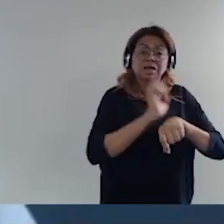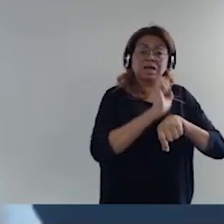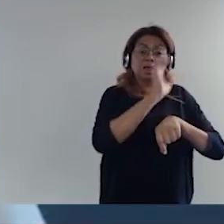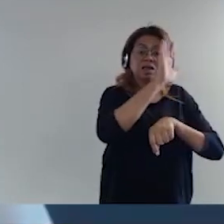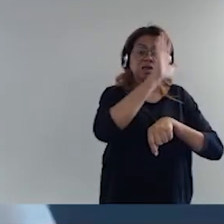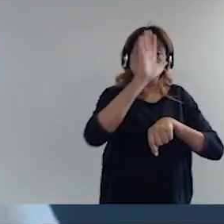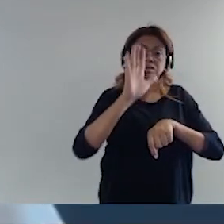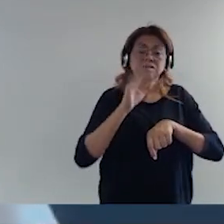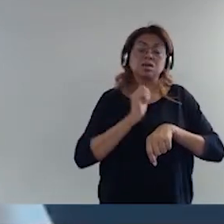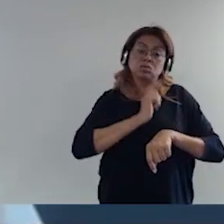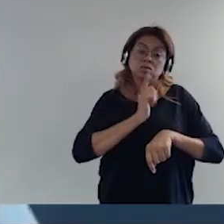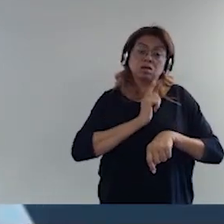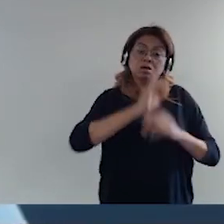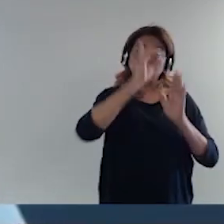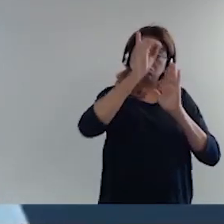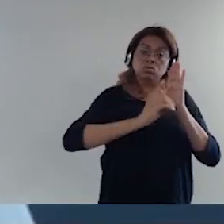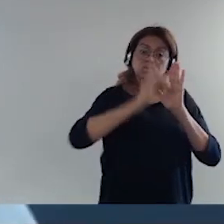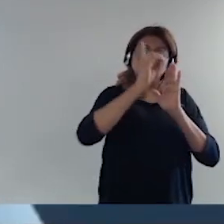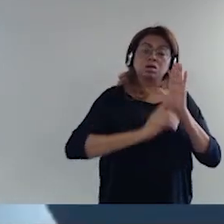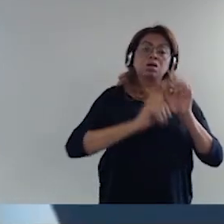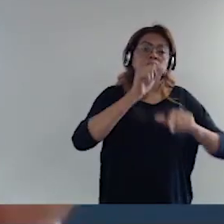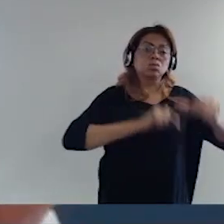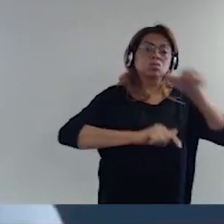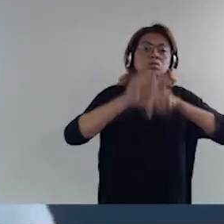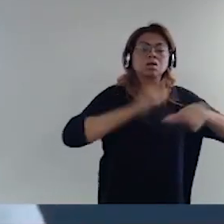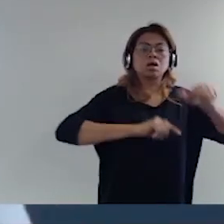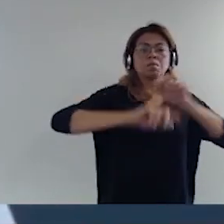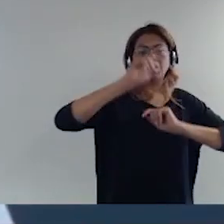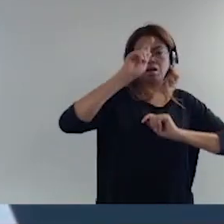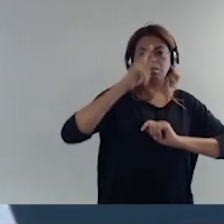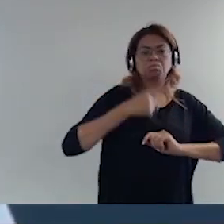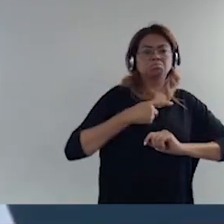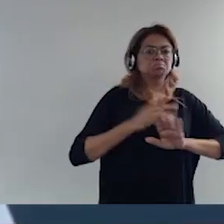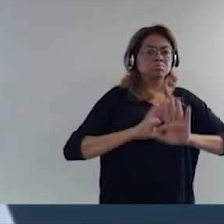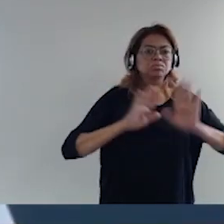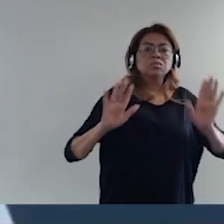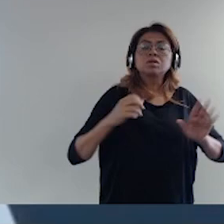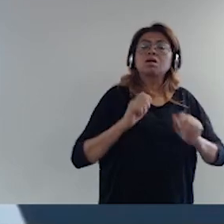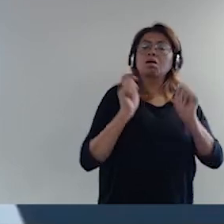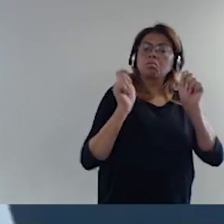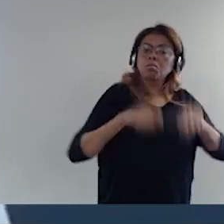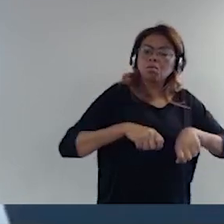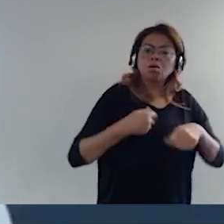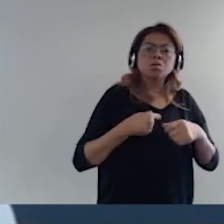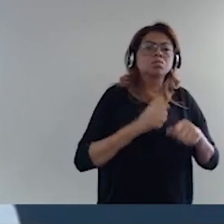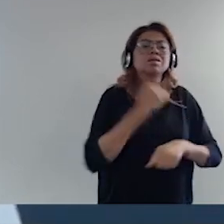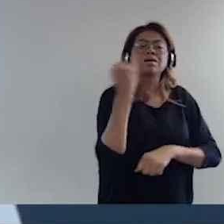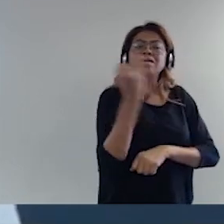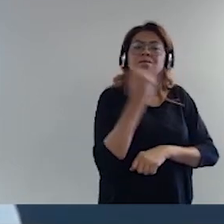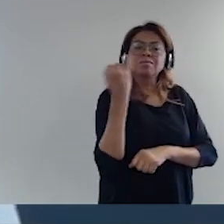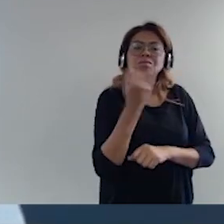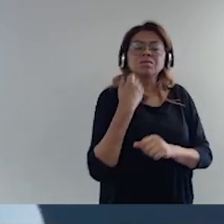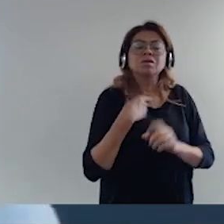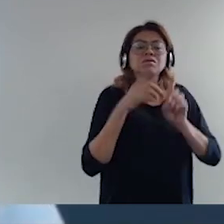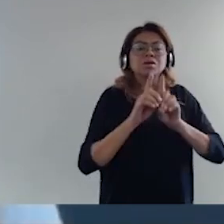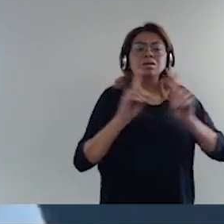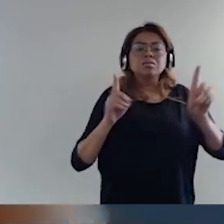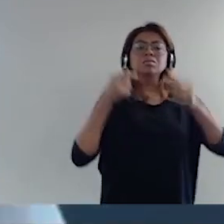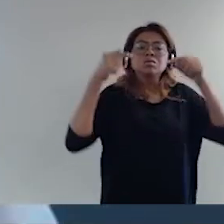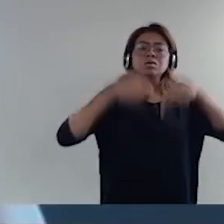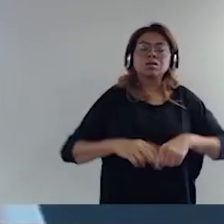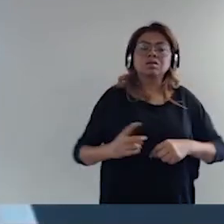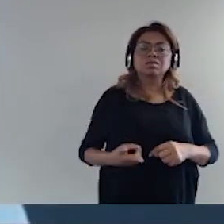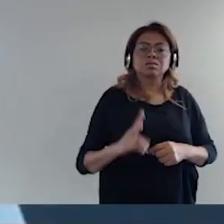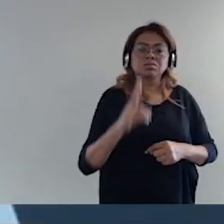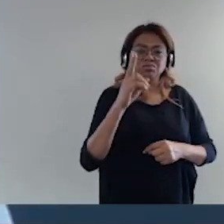tão fundamental para o federalismo, melhor, tão fundamental para a democracia. Sob